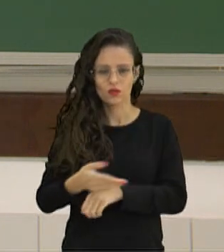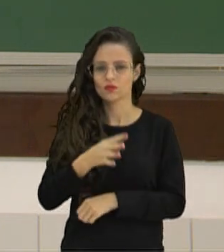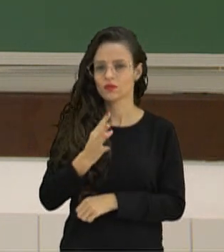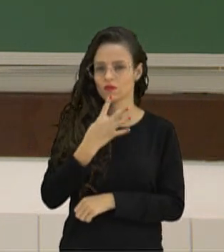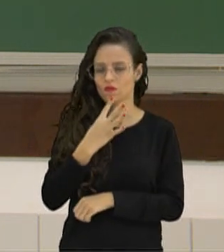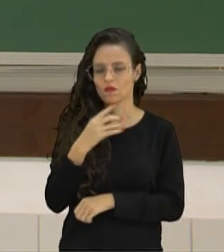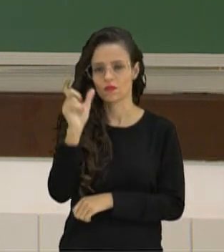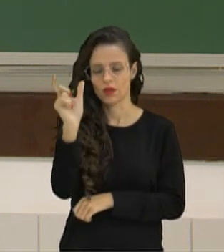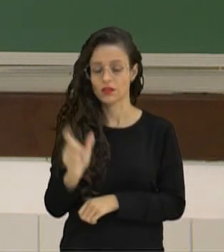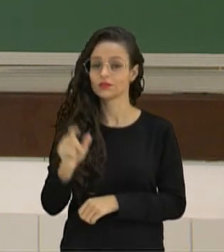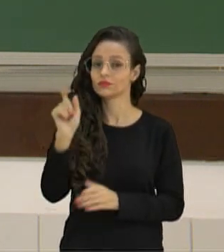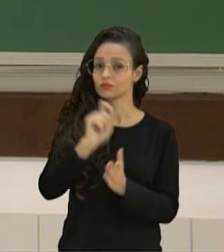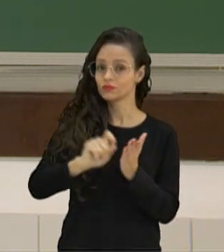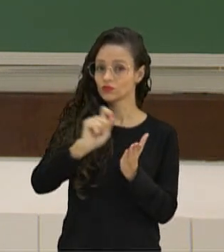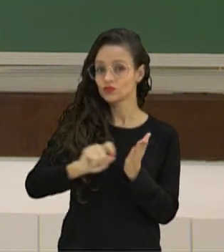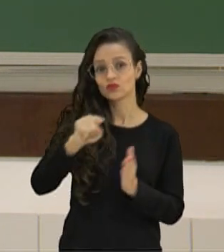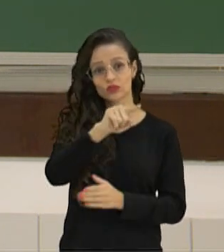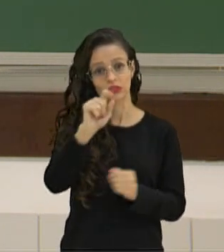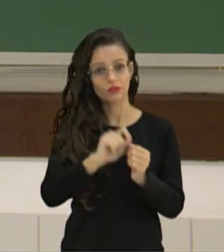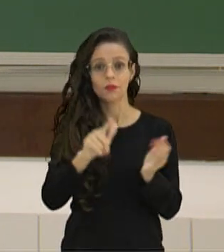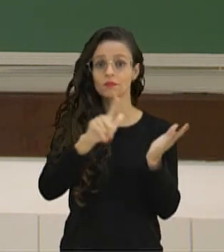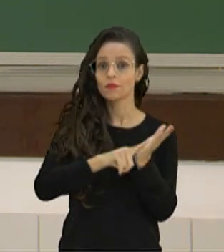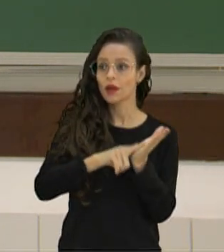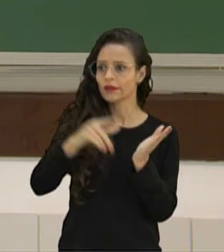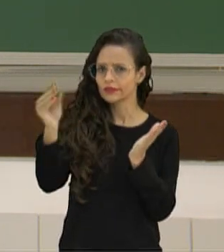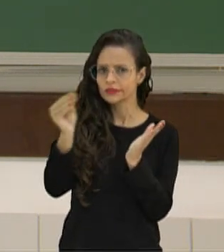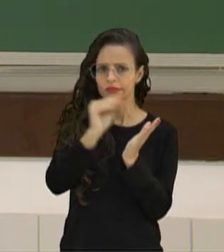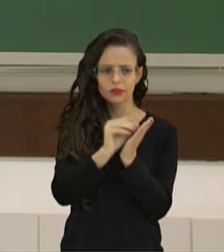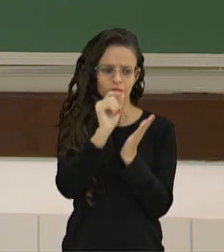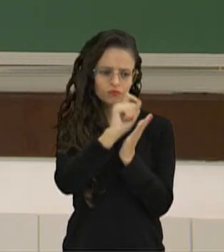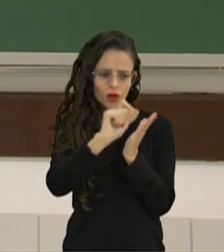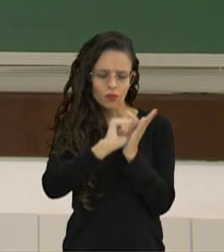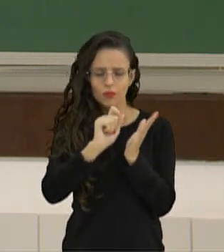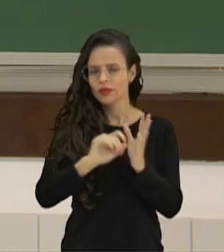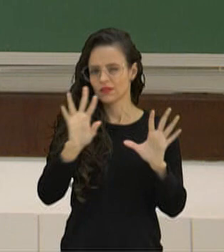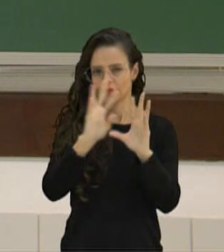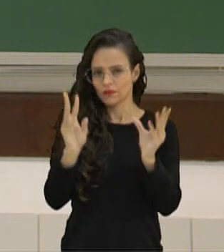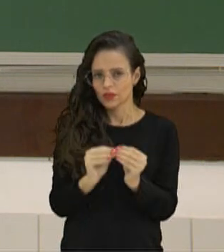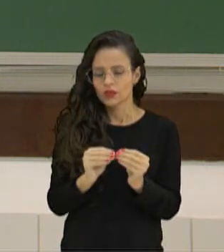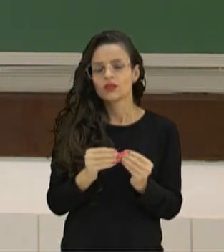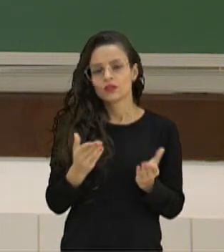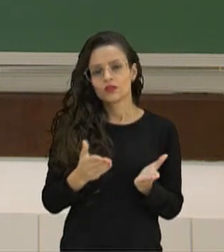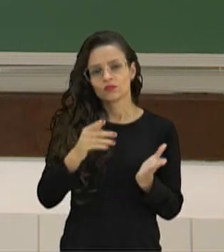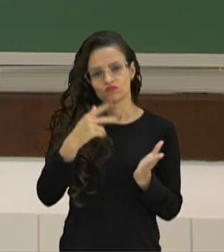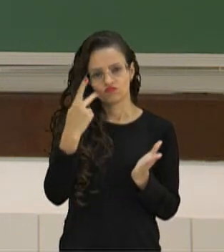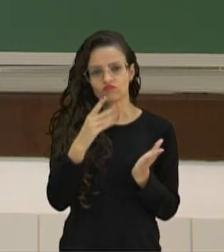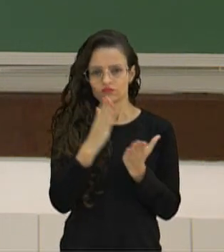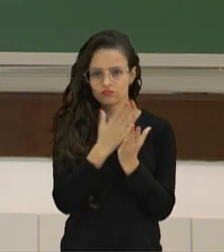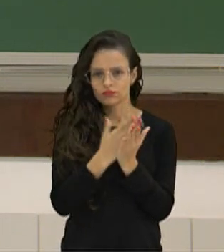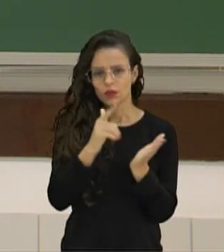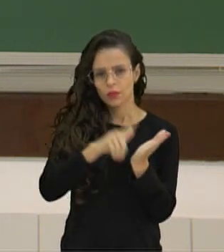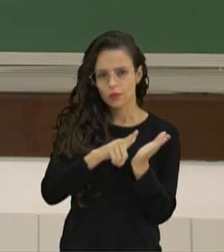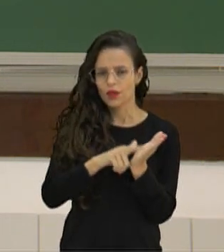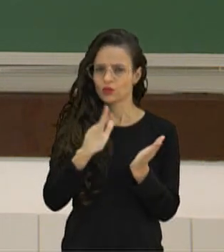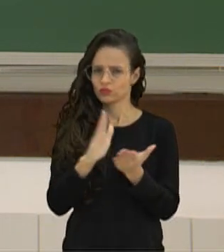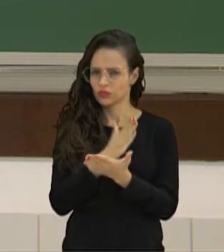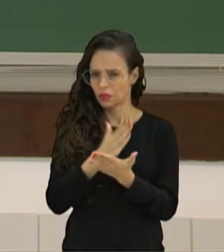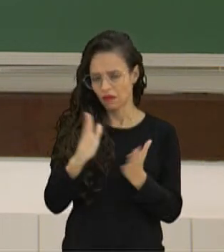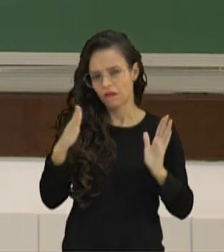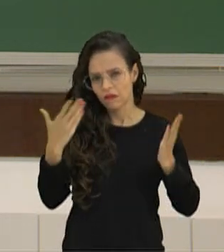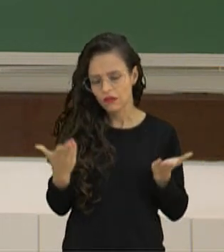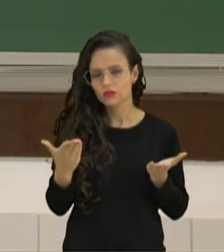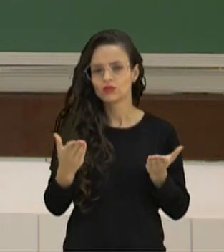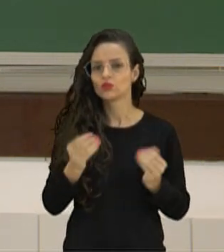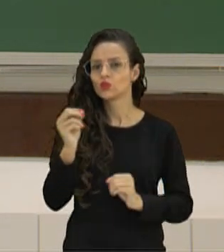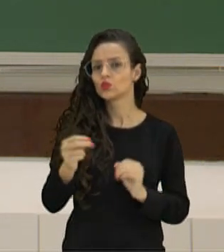importante que vocês anotem no caderno, numa folha, enfim, em algum lugar separado, às vezes, com